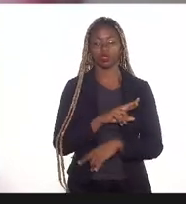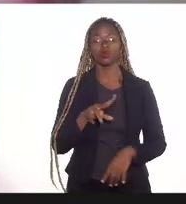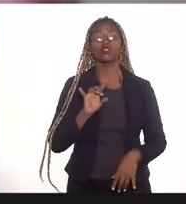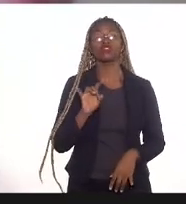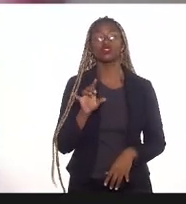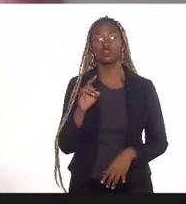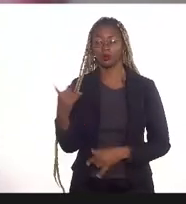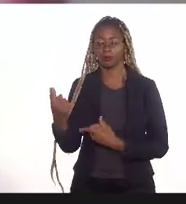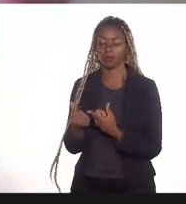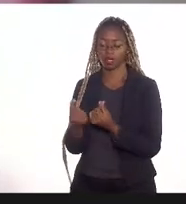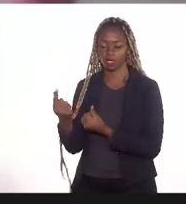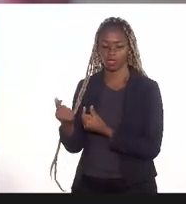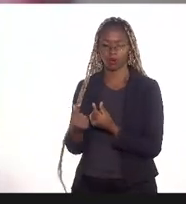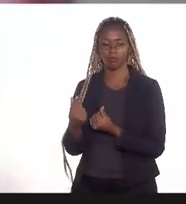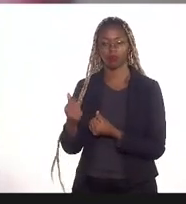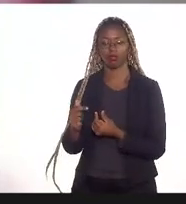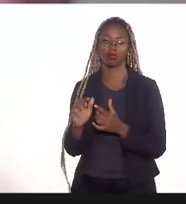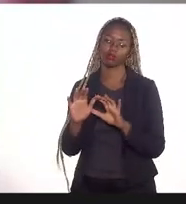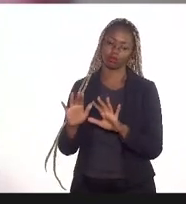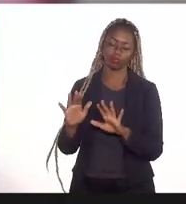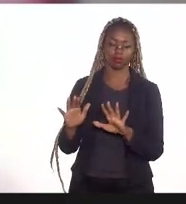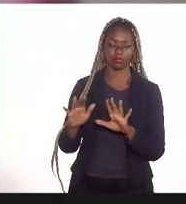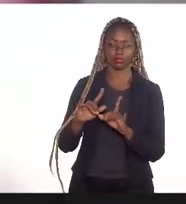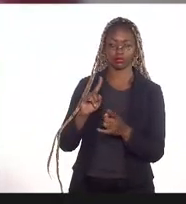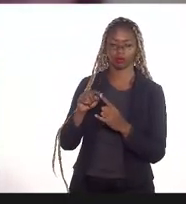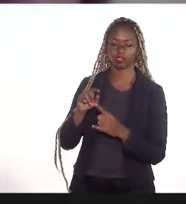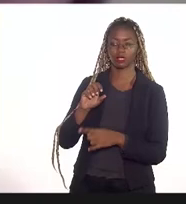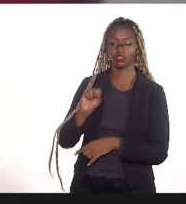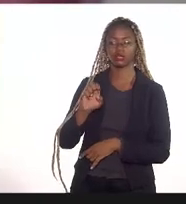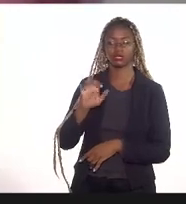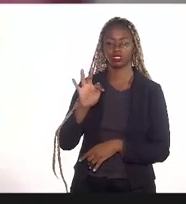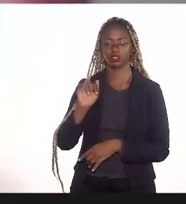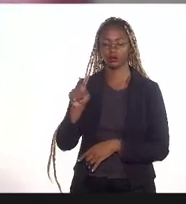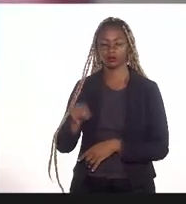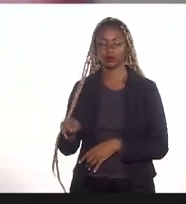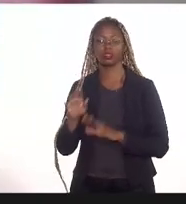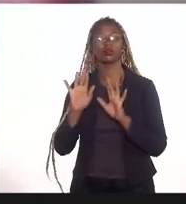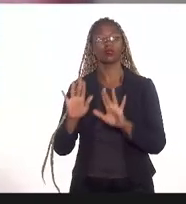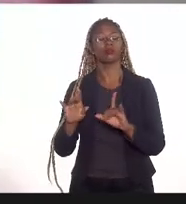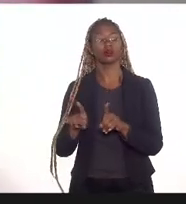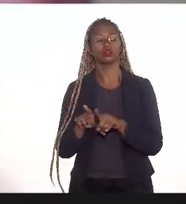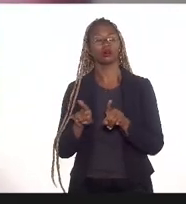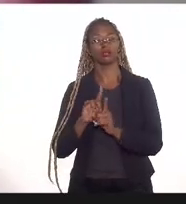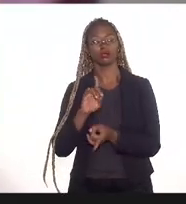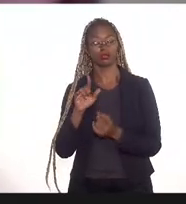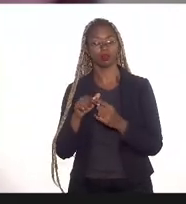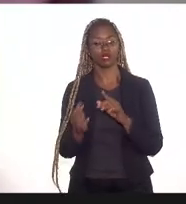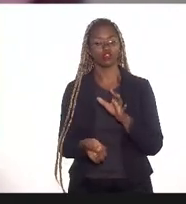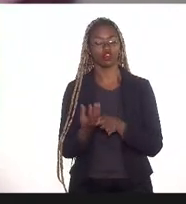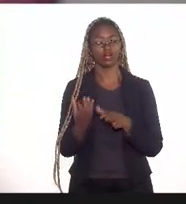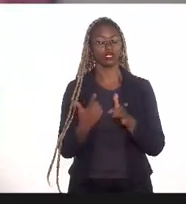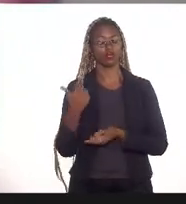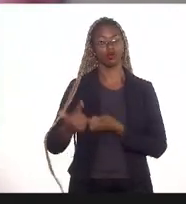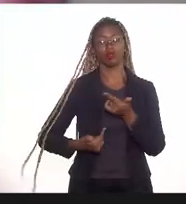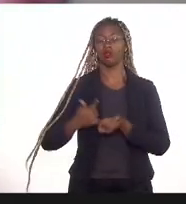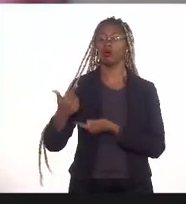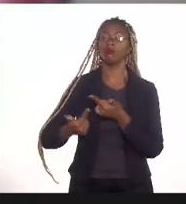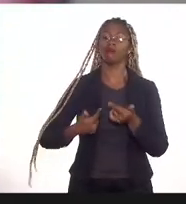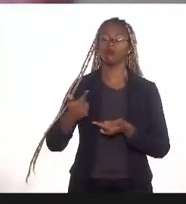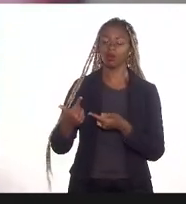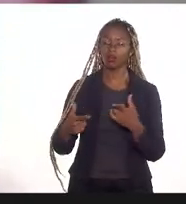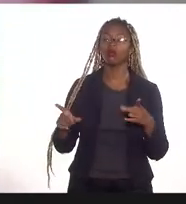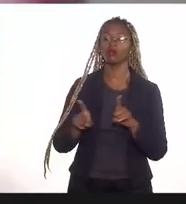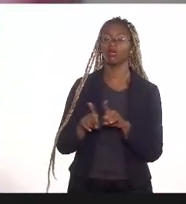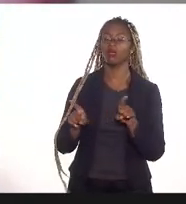ou tributária, que essas ficam mais por conta da Cefaz, mas as contrapartidas ligadas à geração de emprego, ligadas